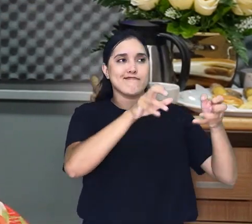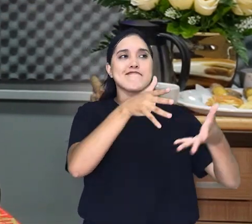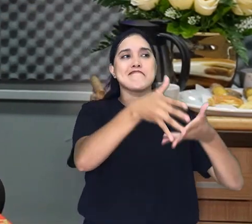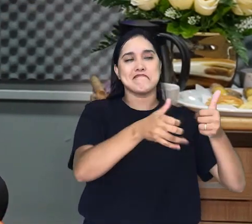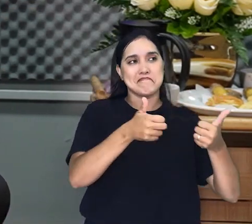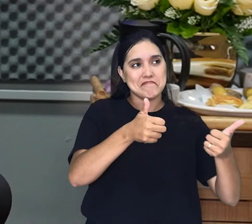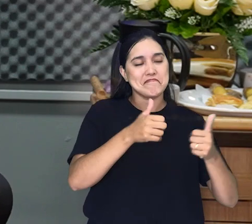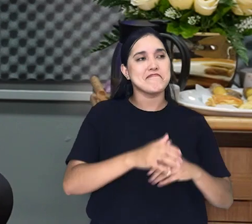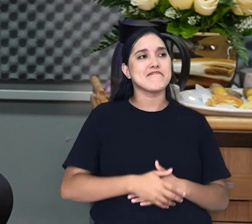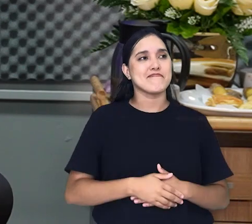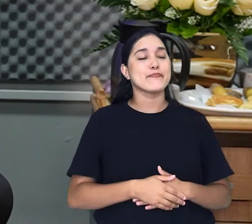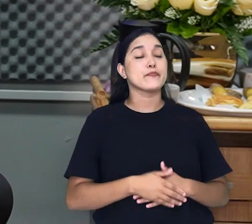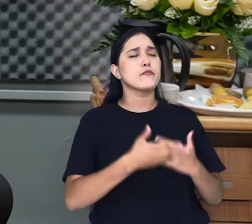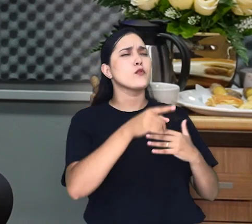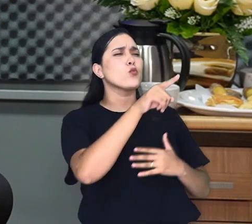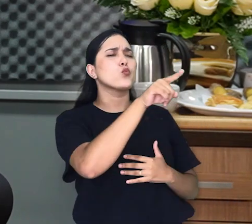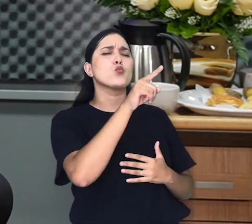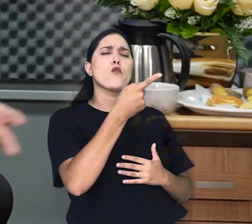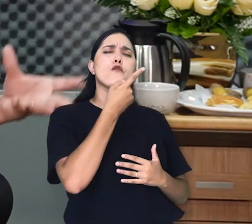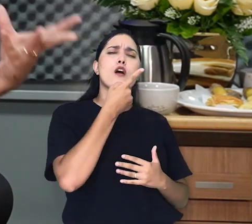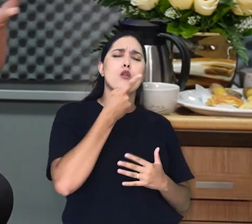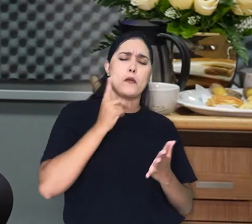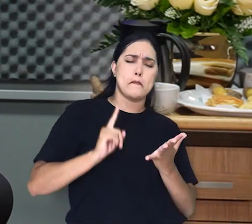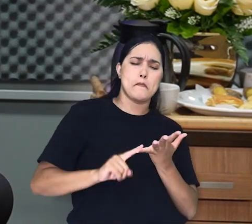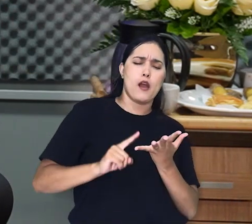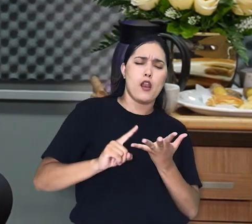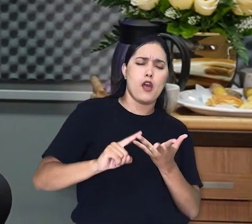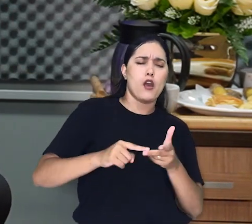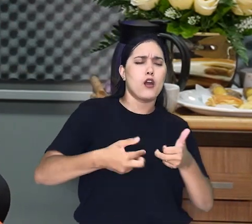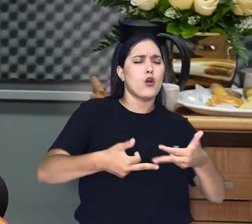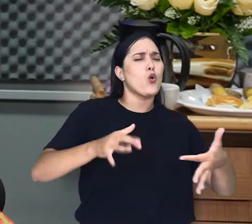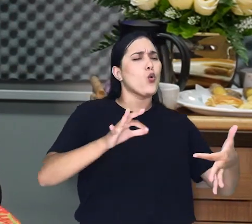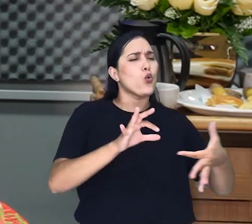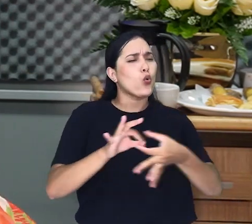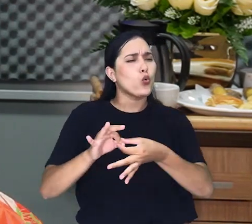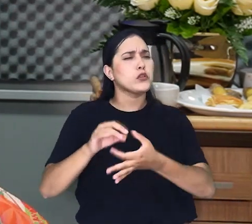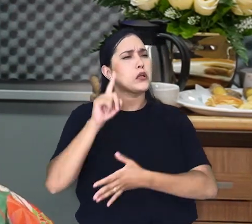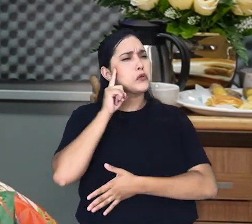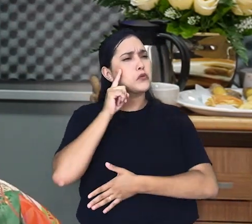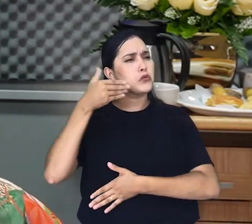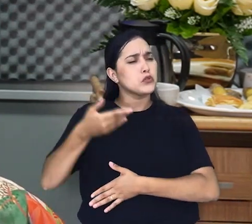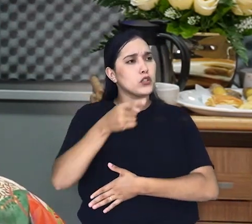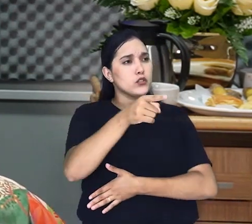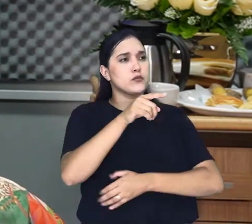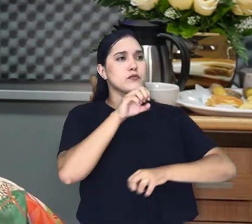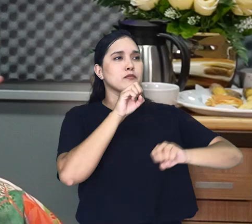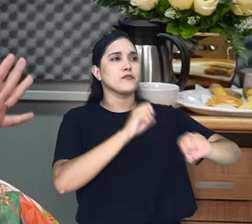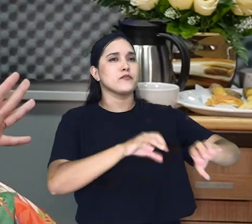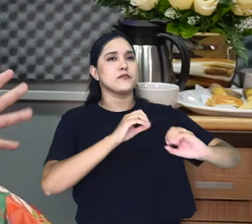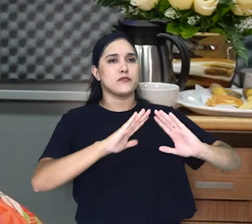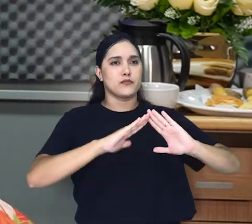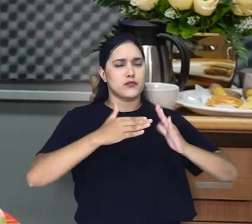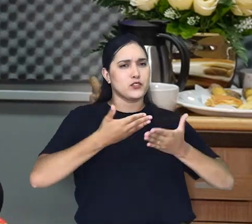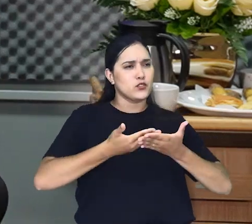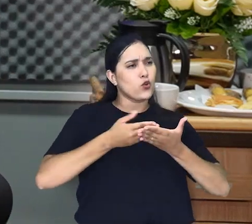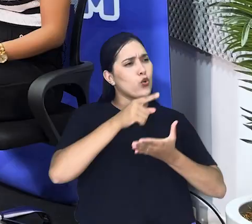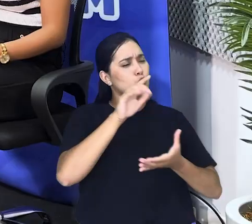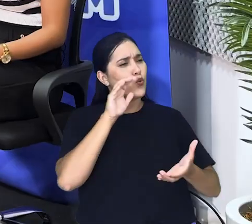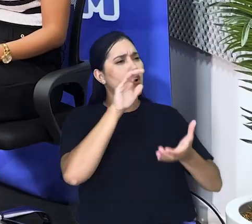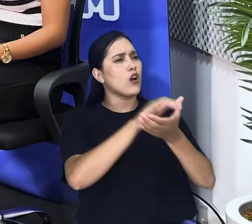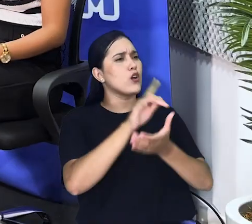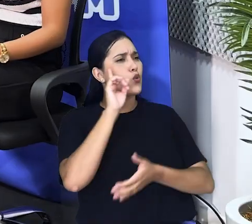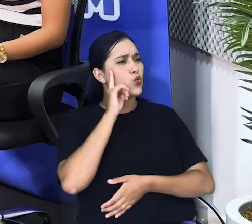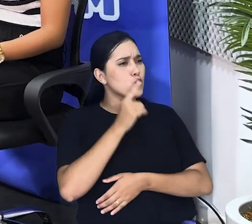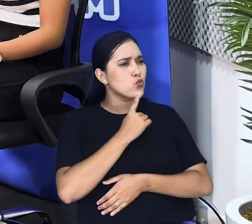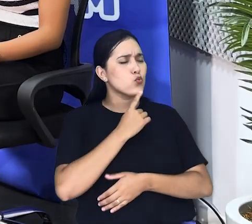ainda. E não é à toa que hoje é o nosso meio de comunicação se falhar comigo, falha com ele.